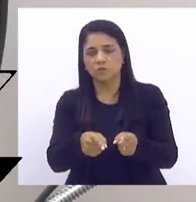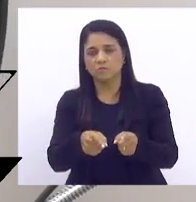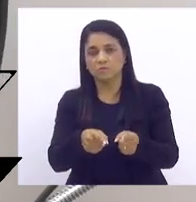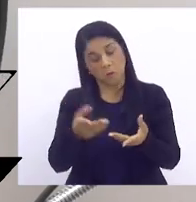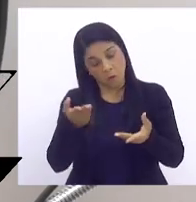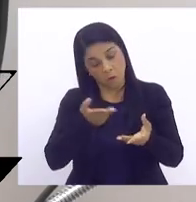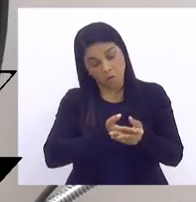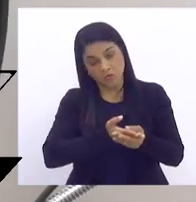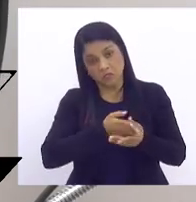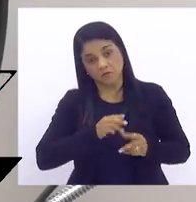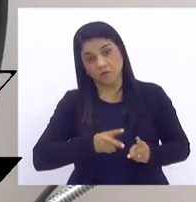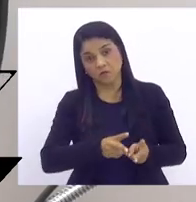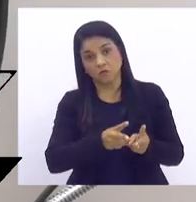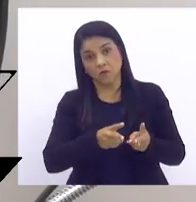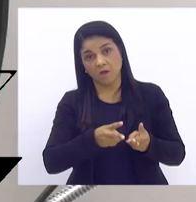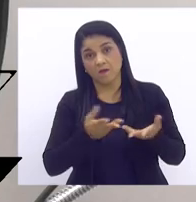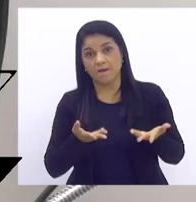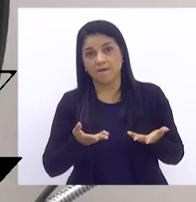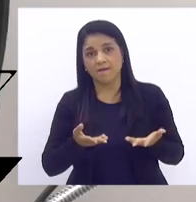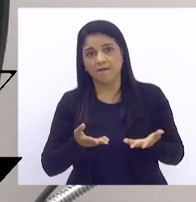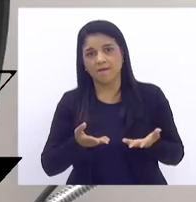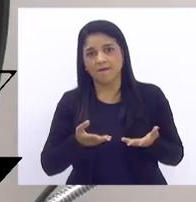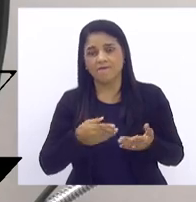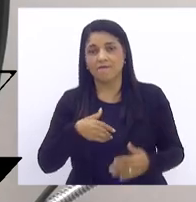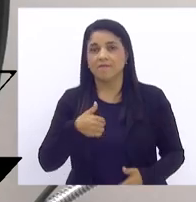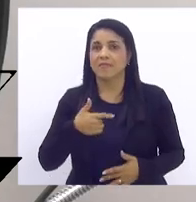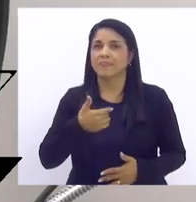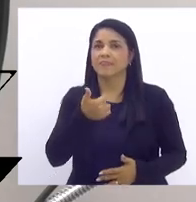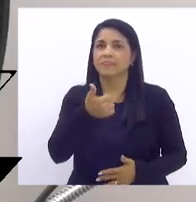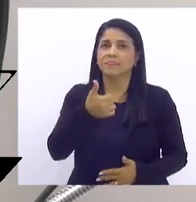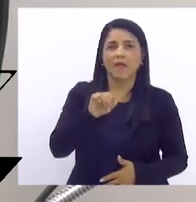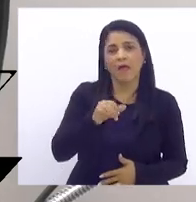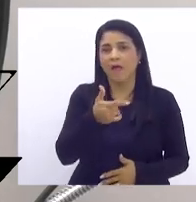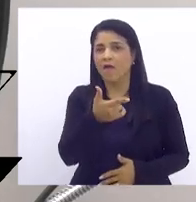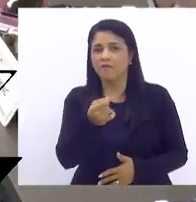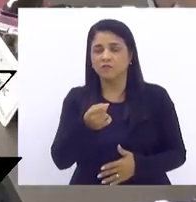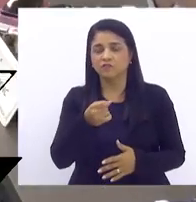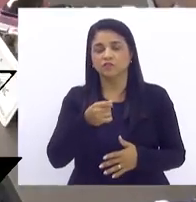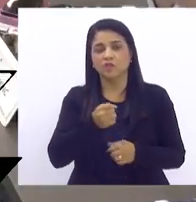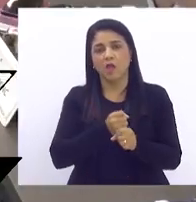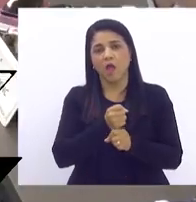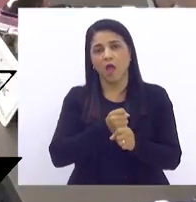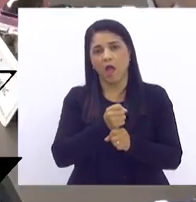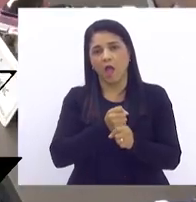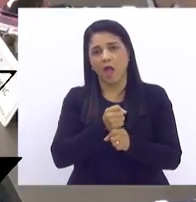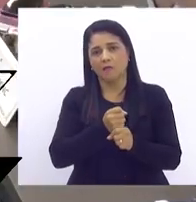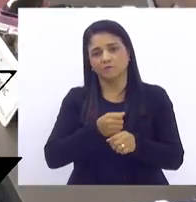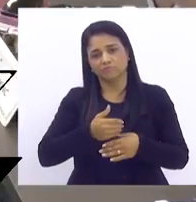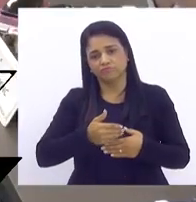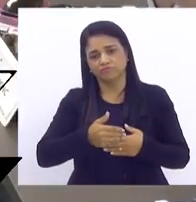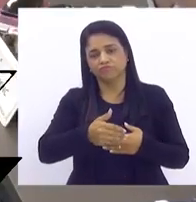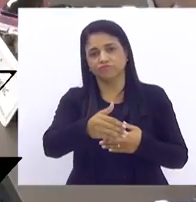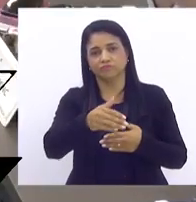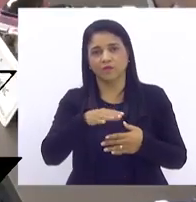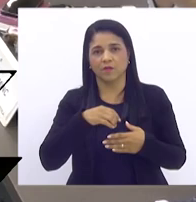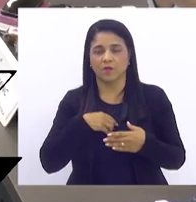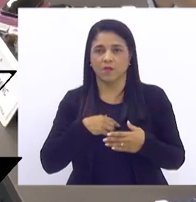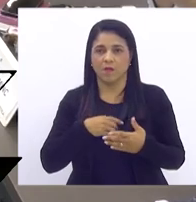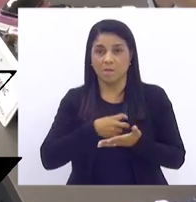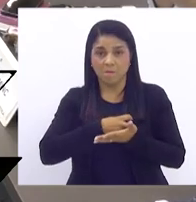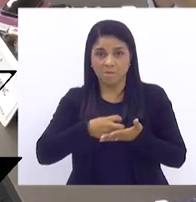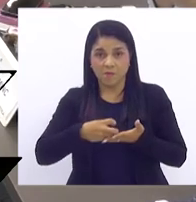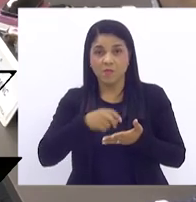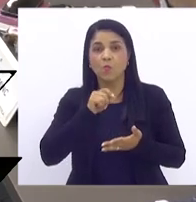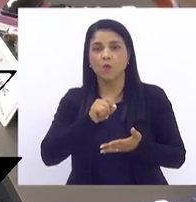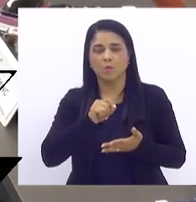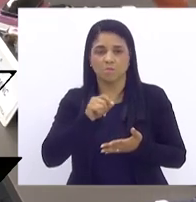aberto. E aí ele fica ameaçado durante 10, 20 anos de carreira. A pior pena que pode existir quanto cidadão é não julgar. Não julgar. Verdade. Não tem